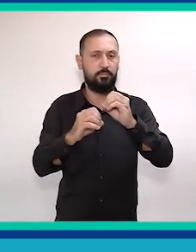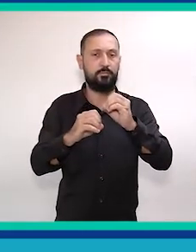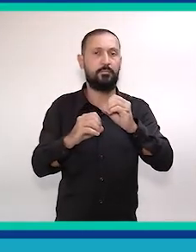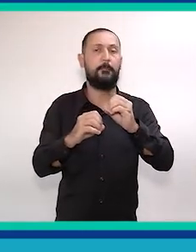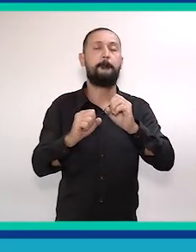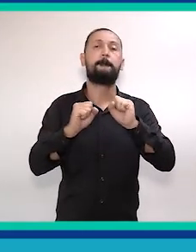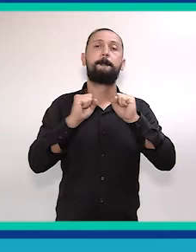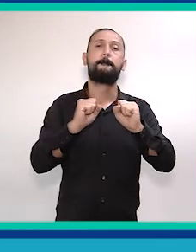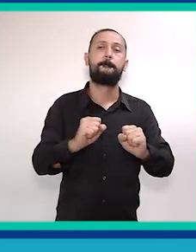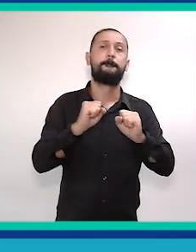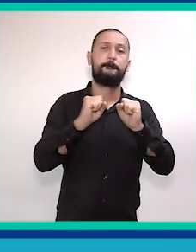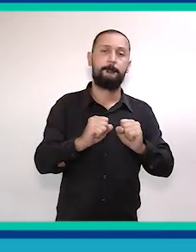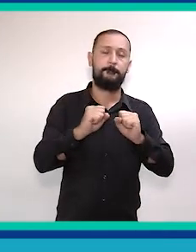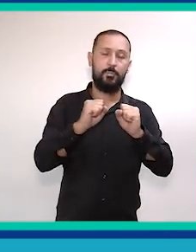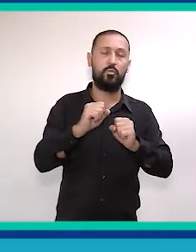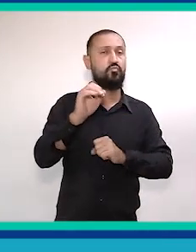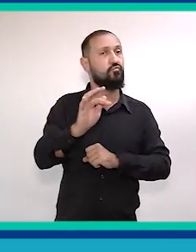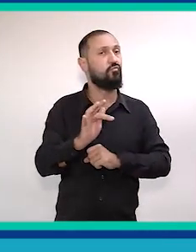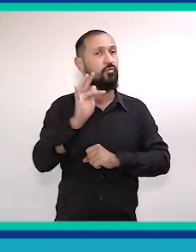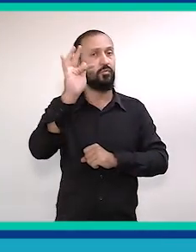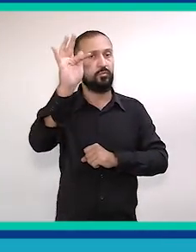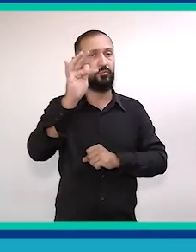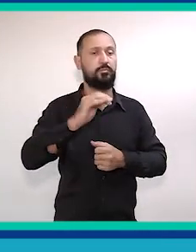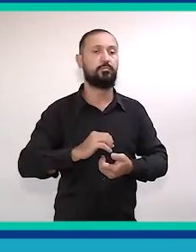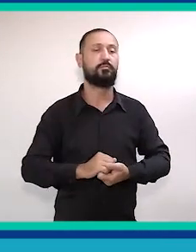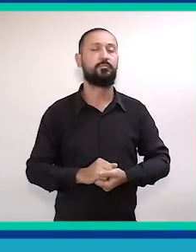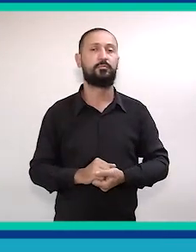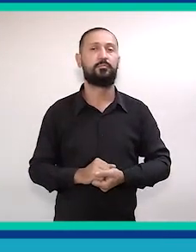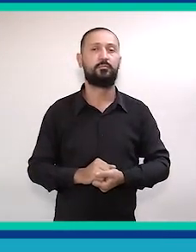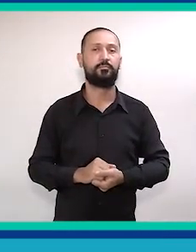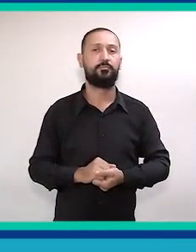molécula poderia, num futuro,